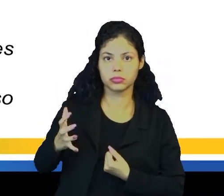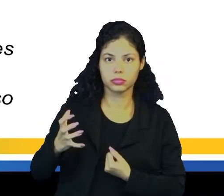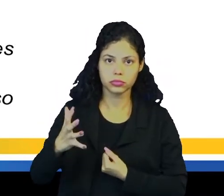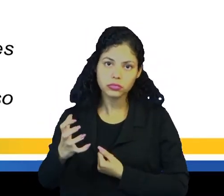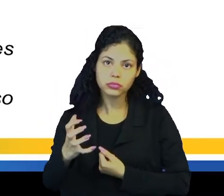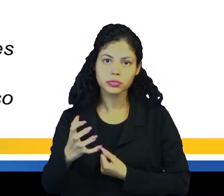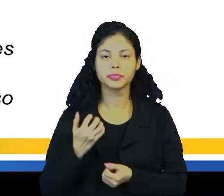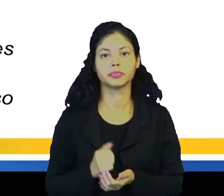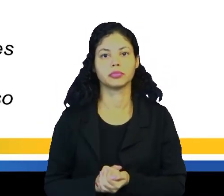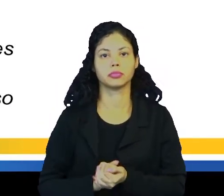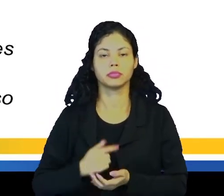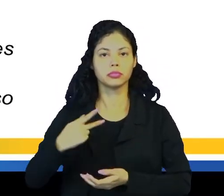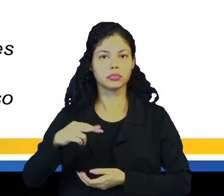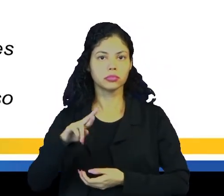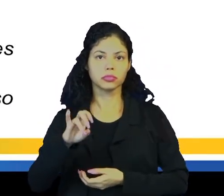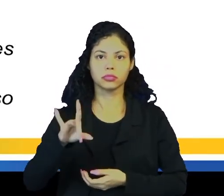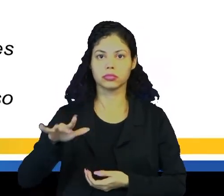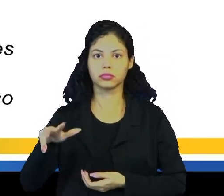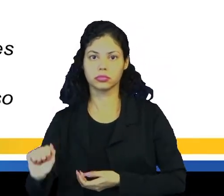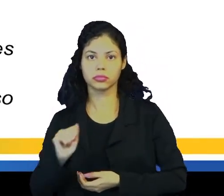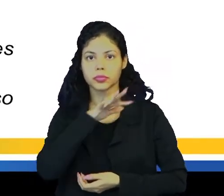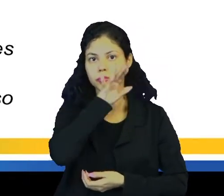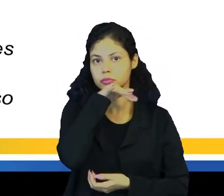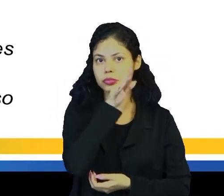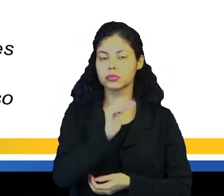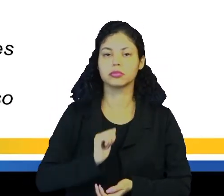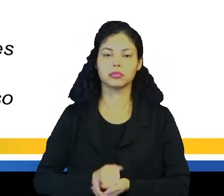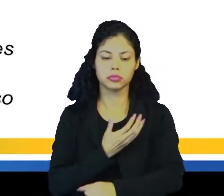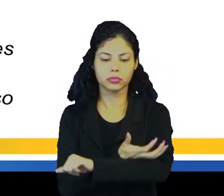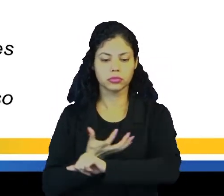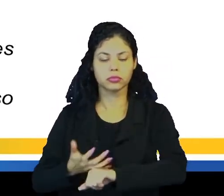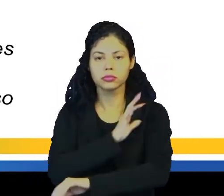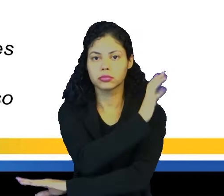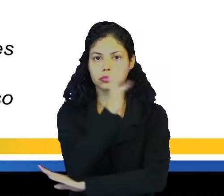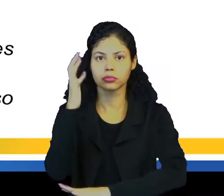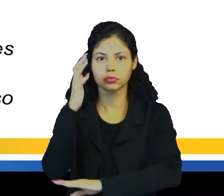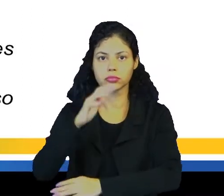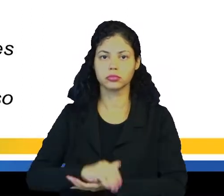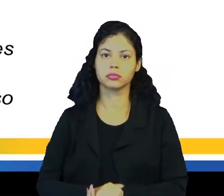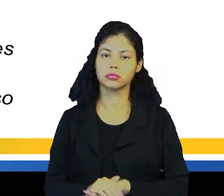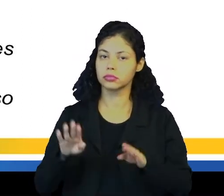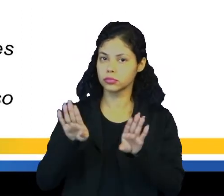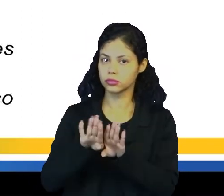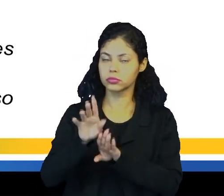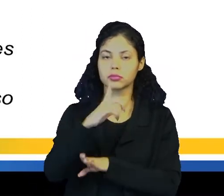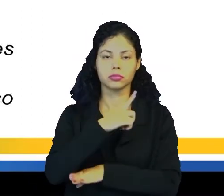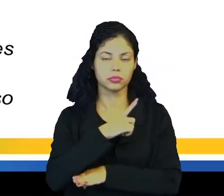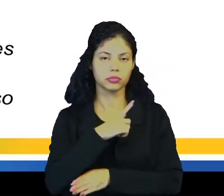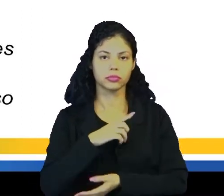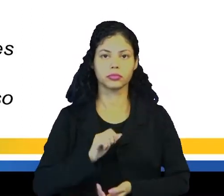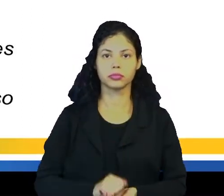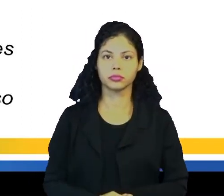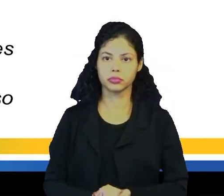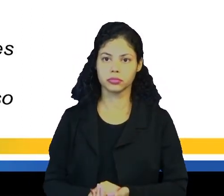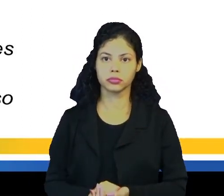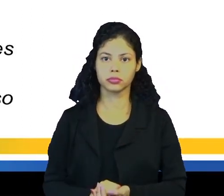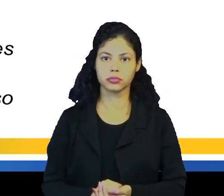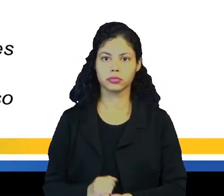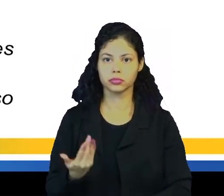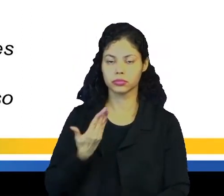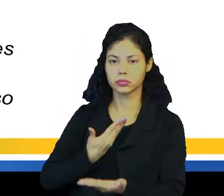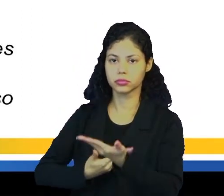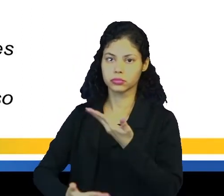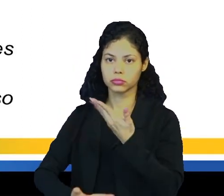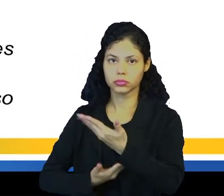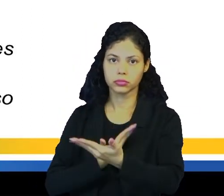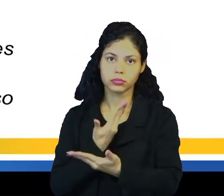bactéria, como protozoários, né, como animais, vegetais, plantas. E nós temos também as inter-relações